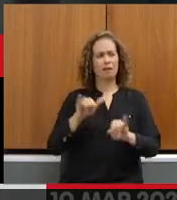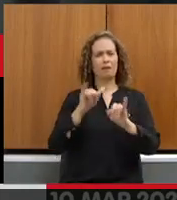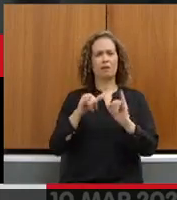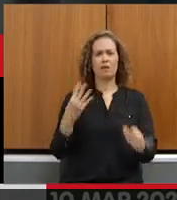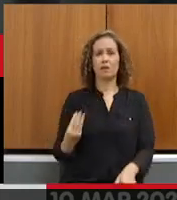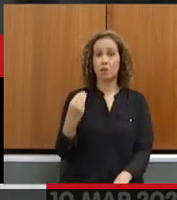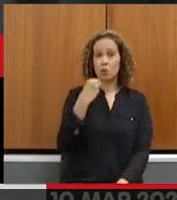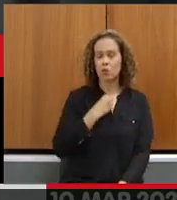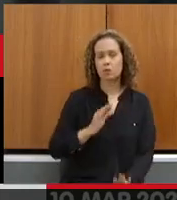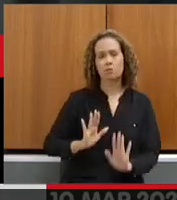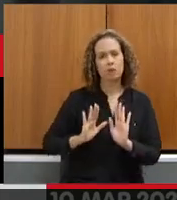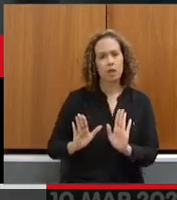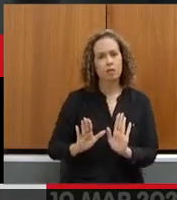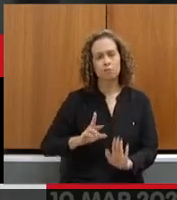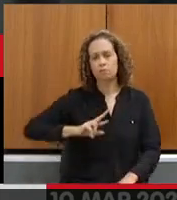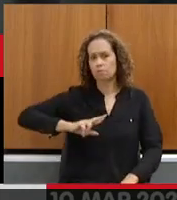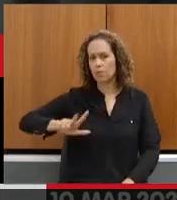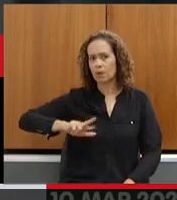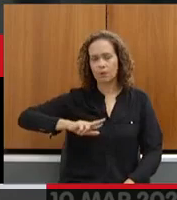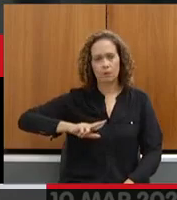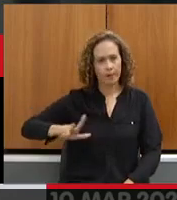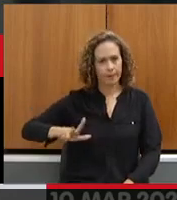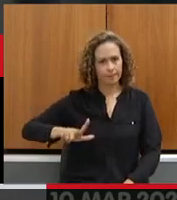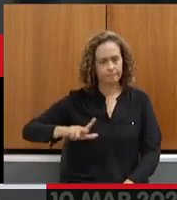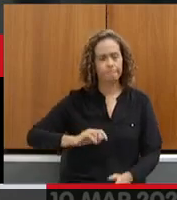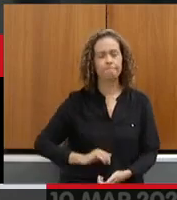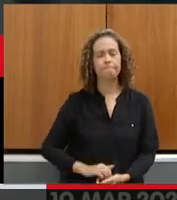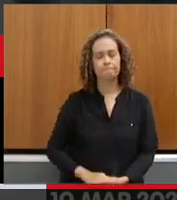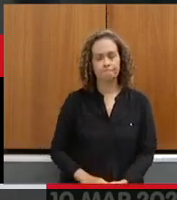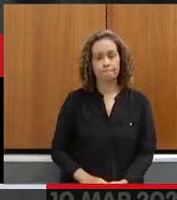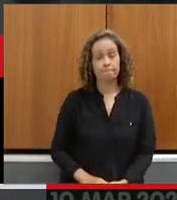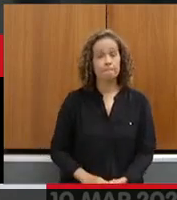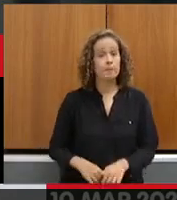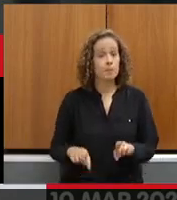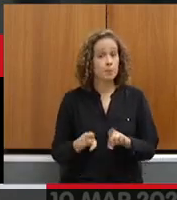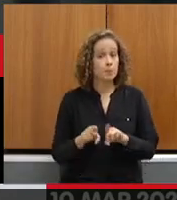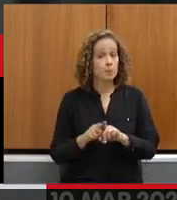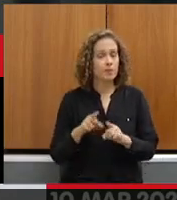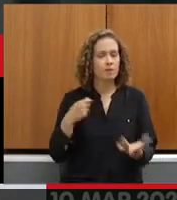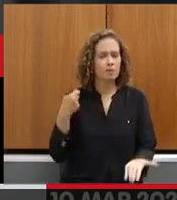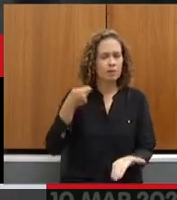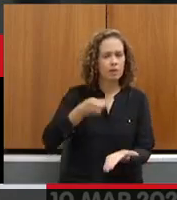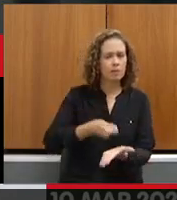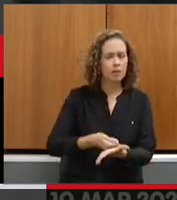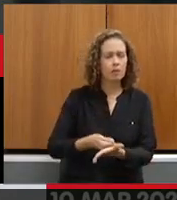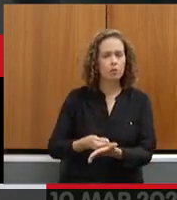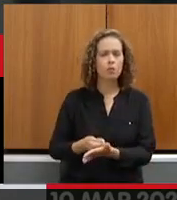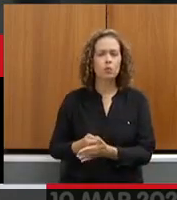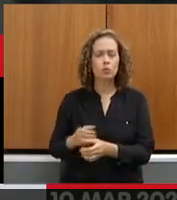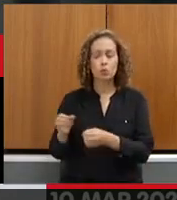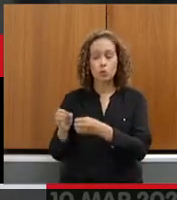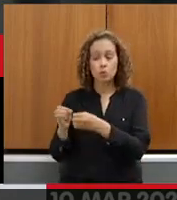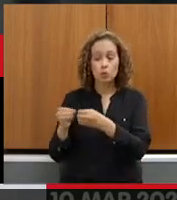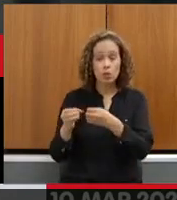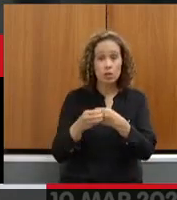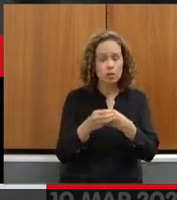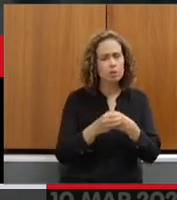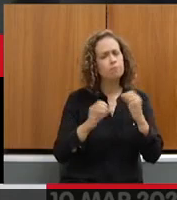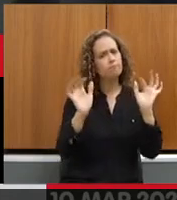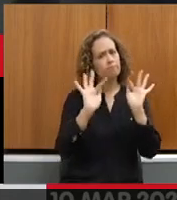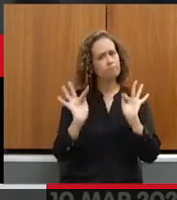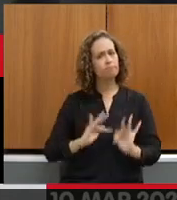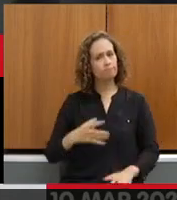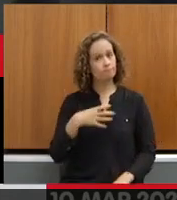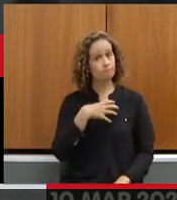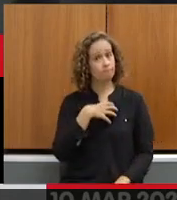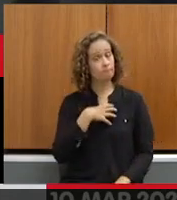Definitivamente não é em relação ao pagamento dos Municípios eu fico muito feliz que tu me pergunte